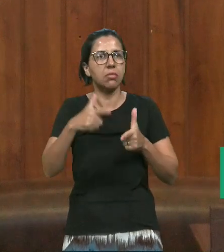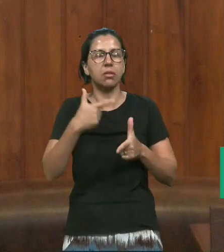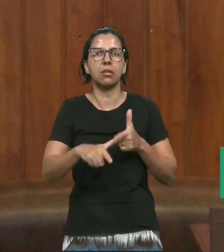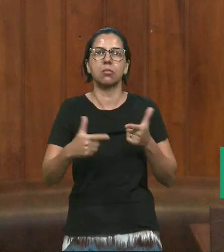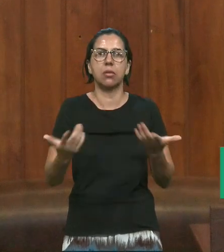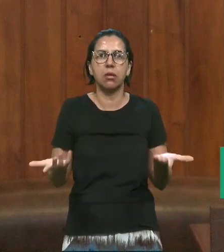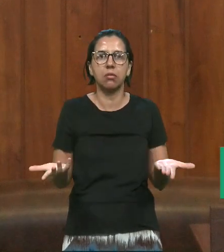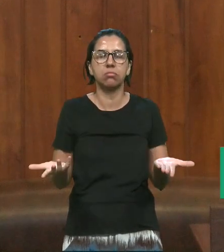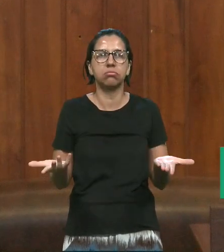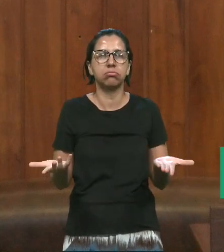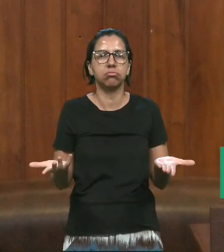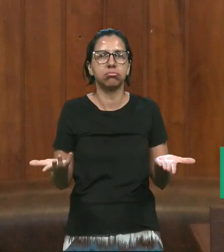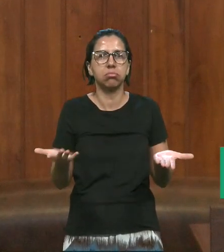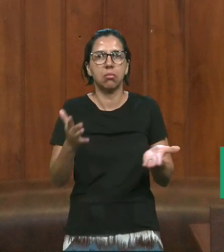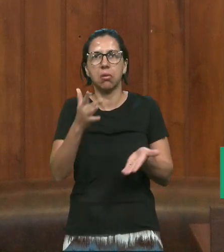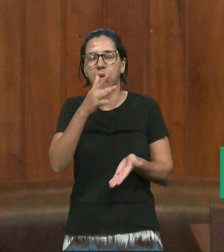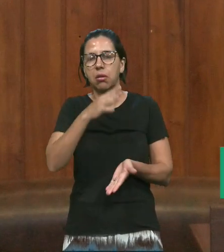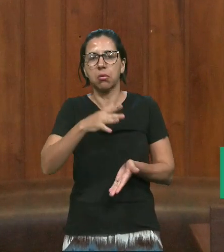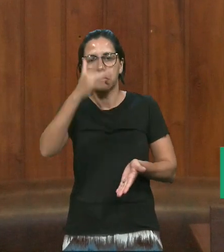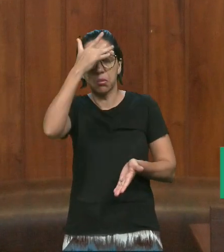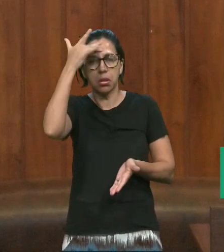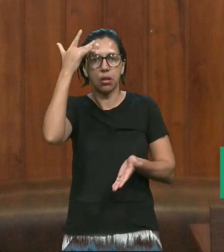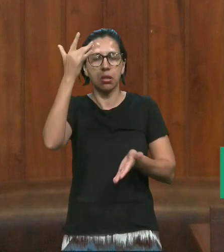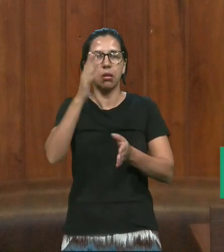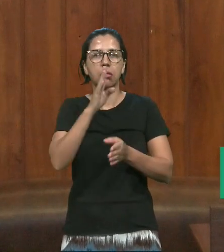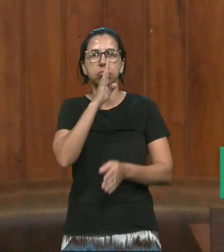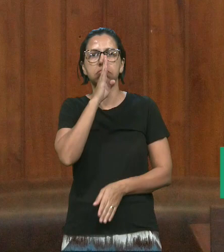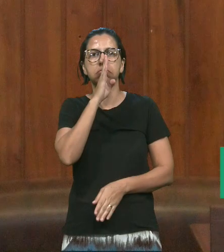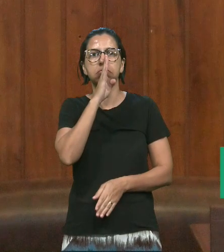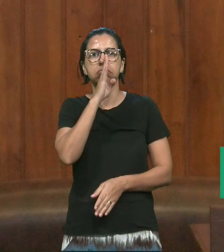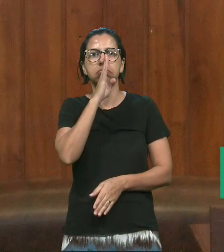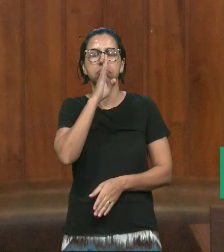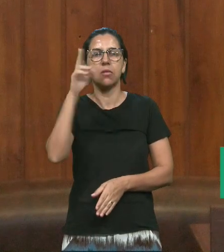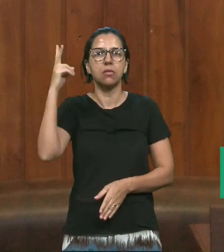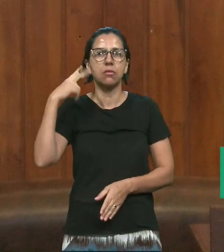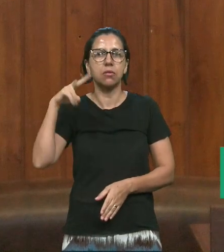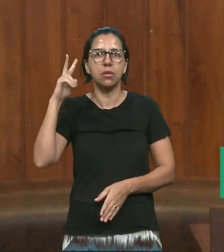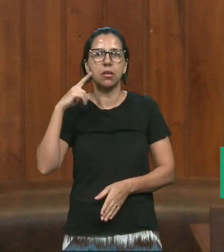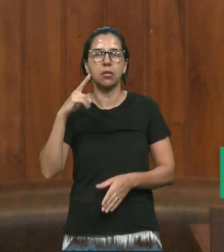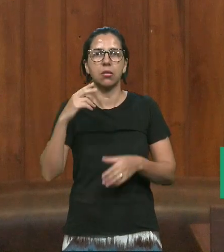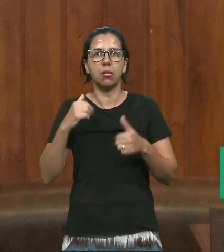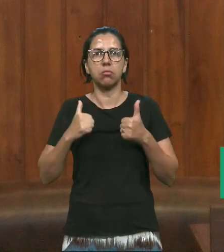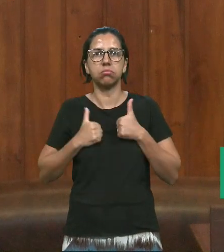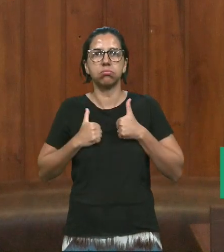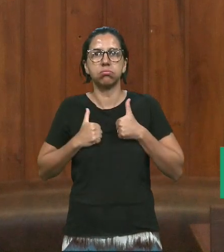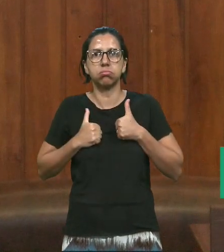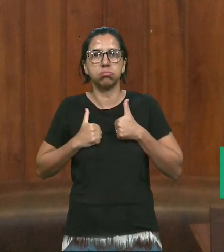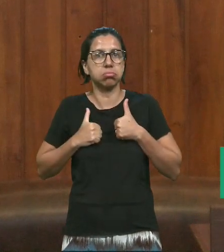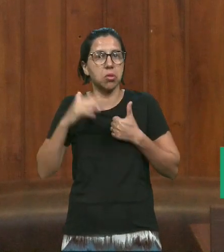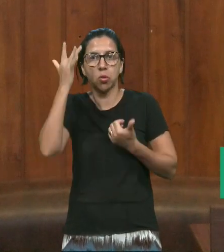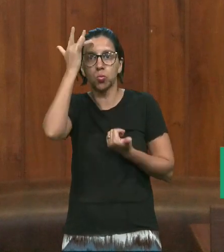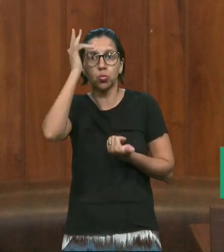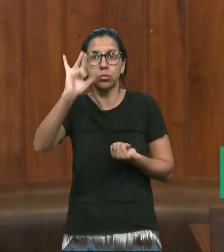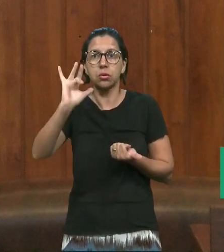E essa casa está inerte. Os vereadores estão inerte. Eu não sei o que